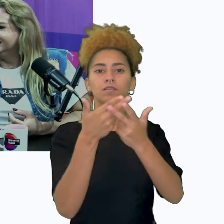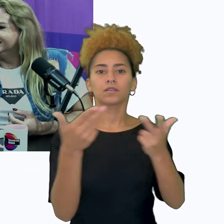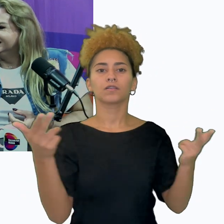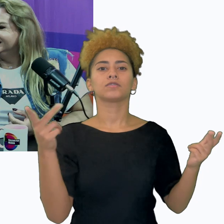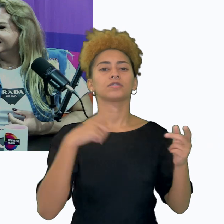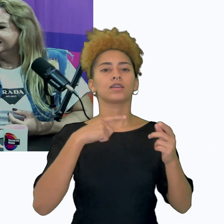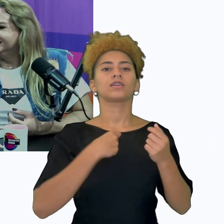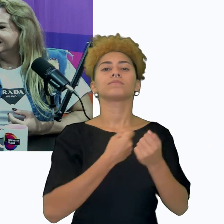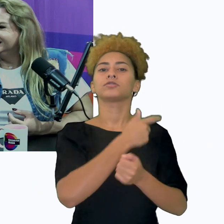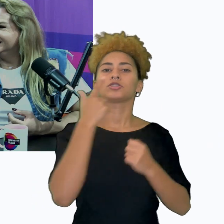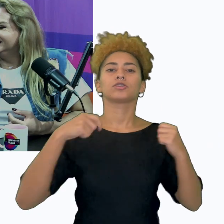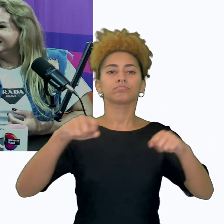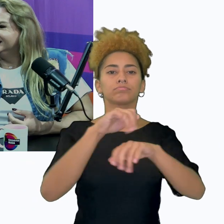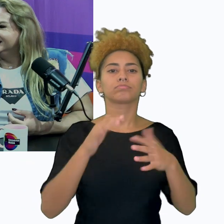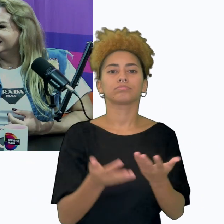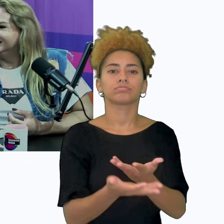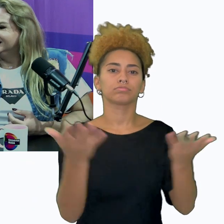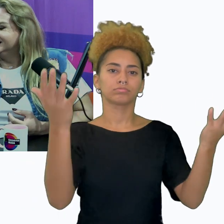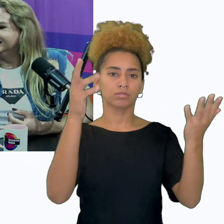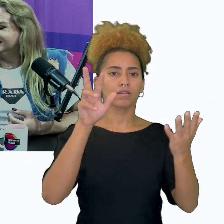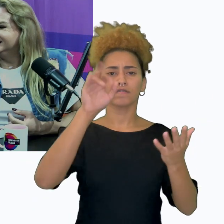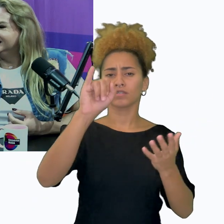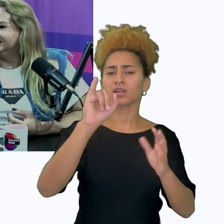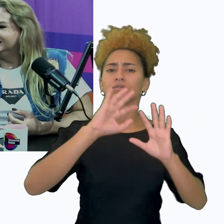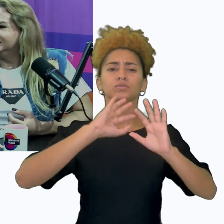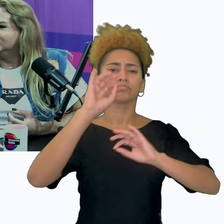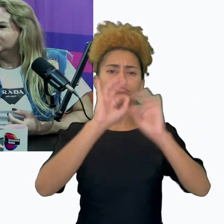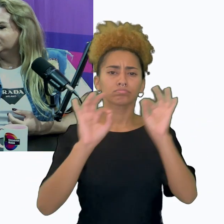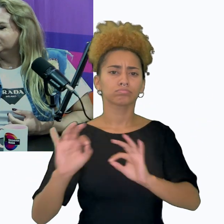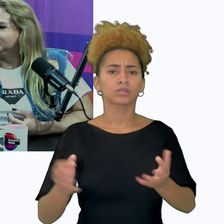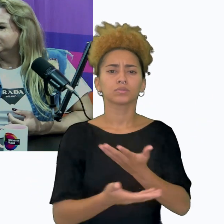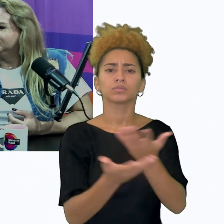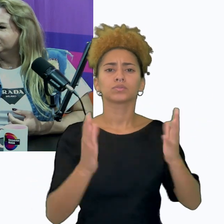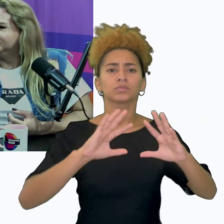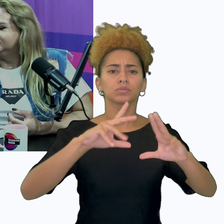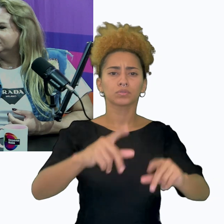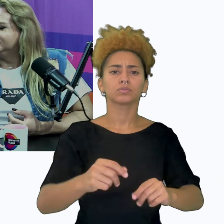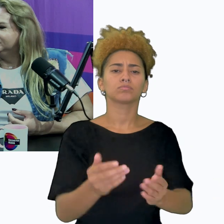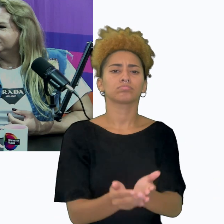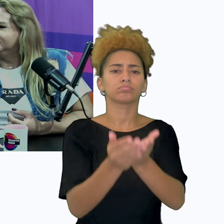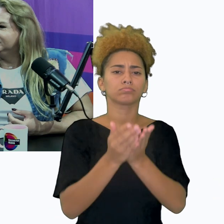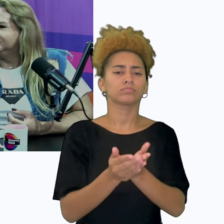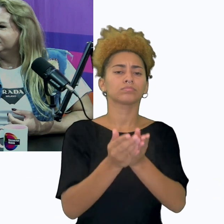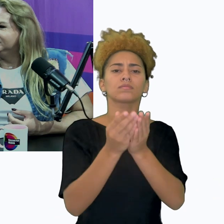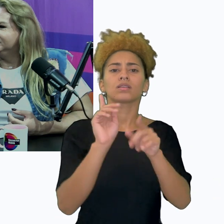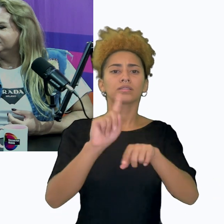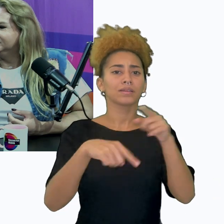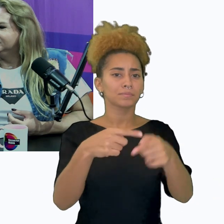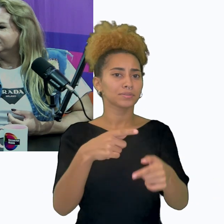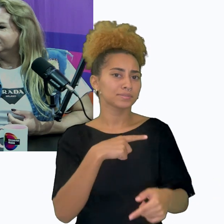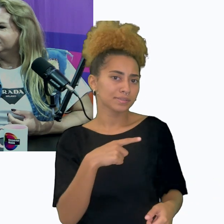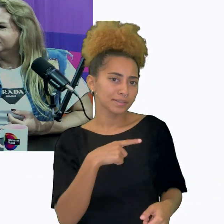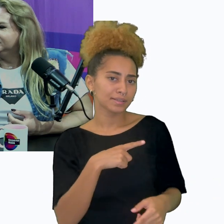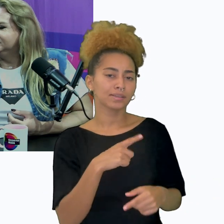para todos os convidados, eu tenho um banho de cheiro para dar para todos os convidados que chegar, faço esse sacudimento maravilhoso, sirvo todas as pessoas com seus acarajés que elas querem